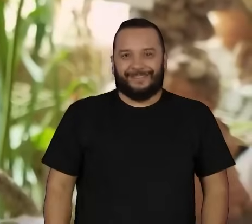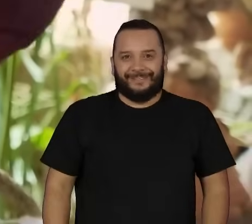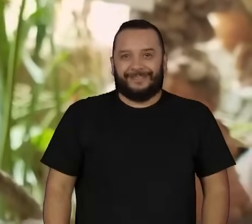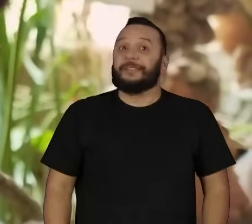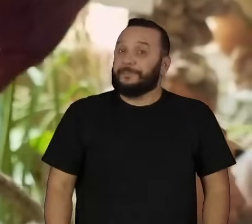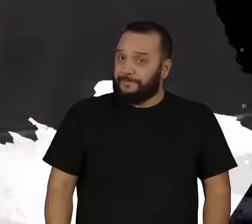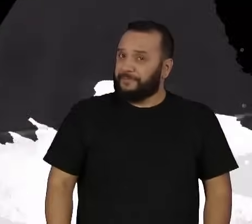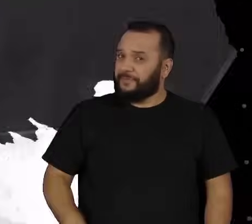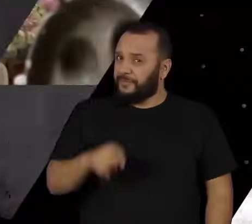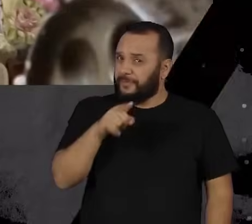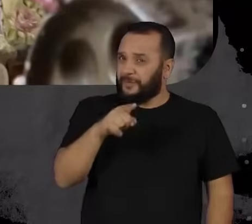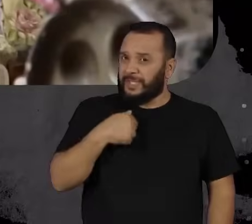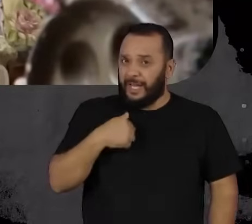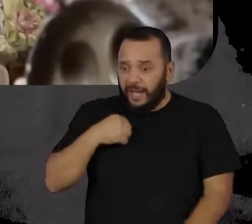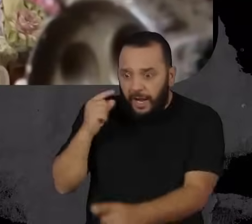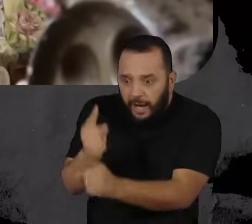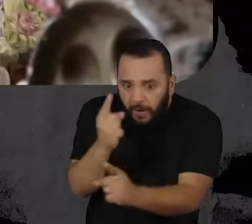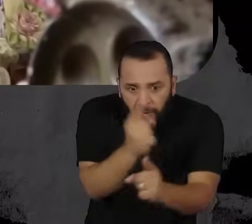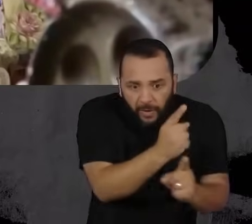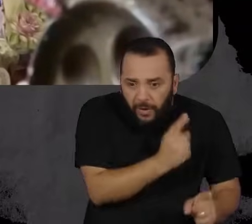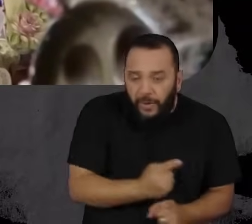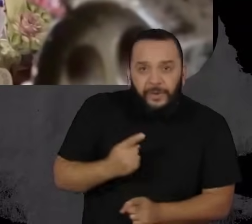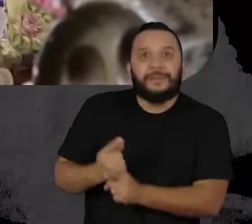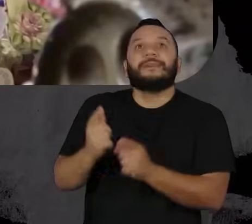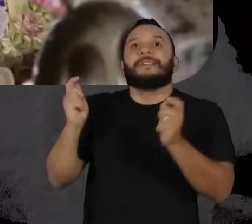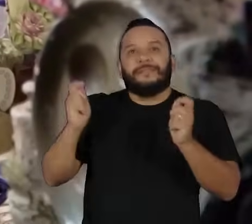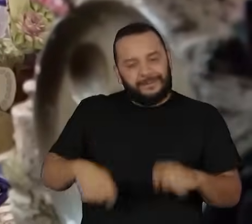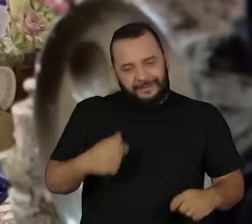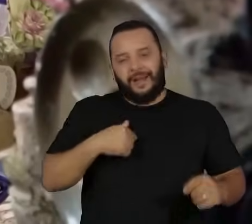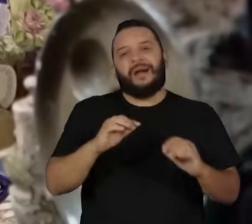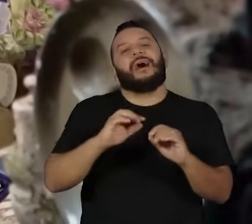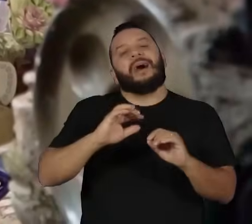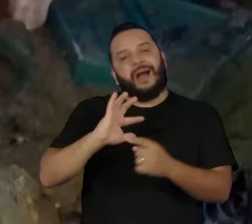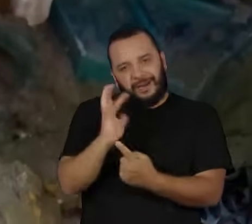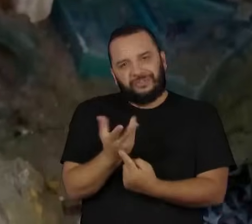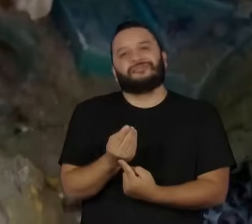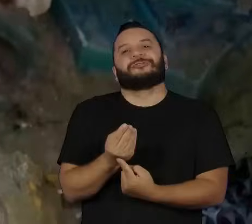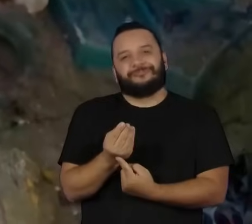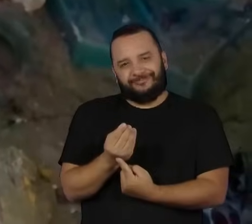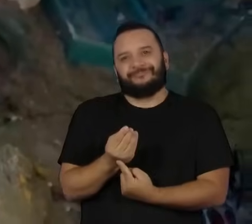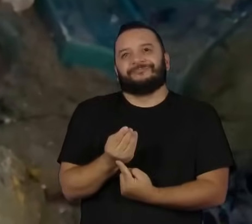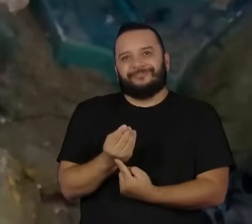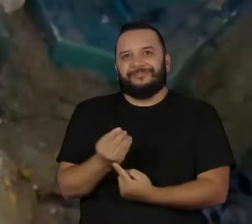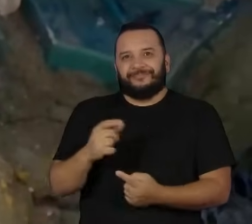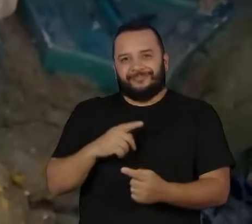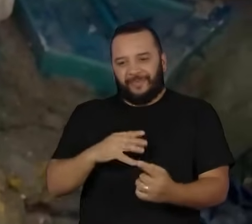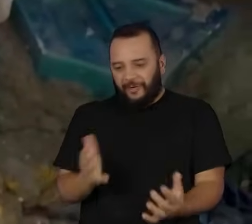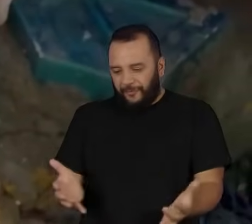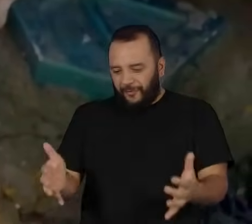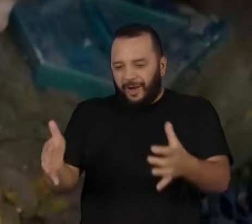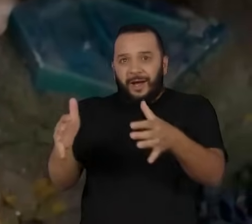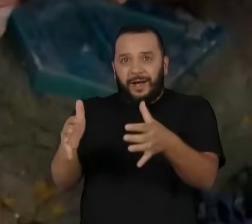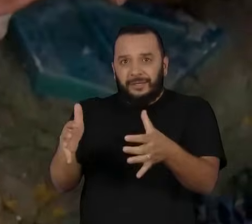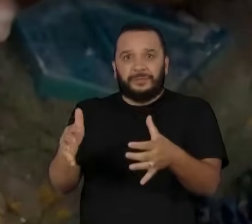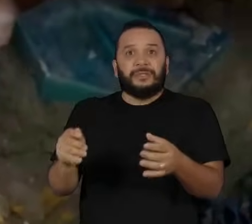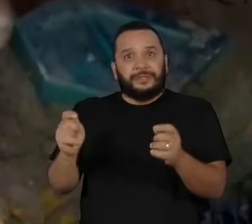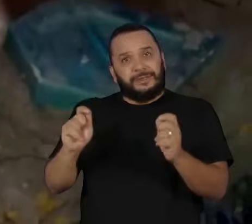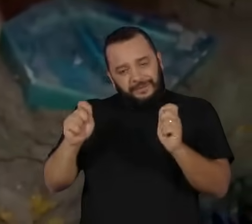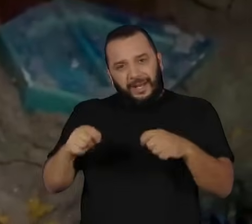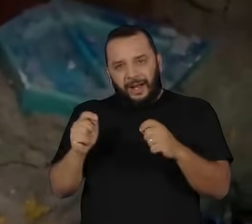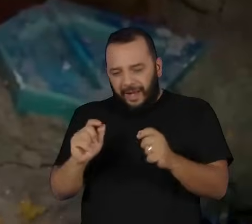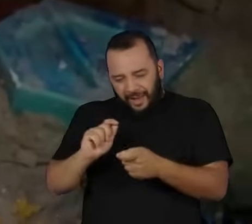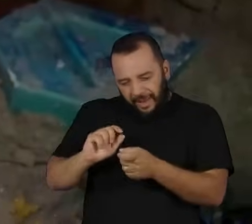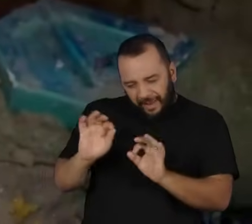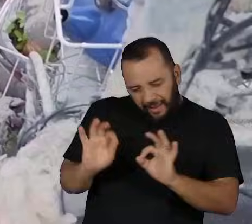O que você acha no lixo hoje, você pode virar arte, né? Você pega um vaso, ou fazer outro trabalho em cima dele, ou